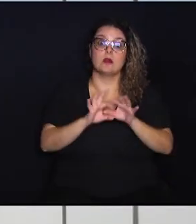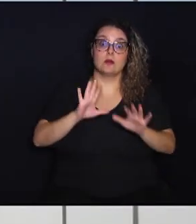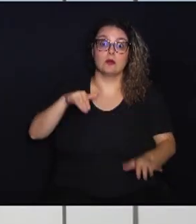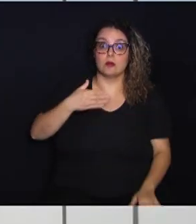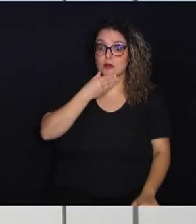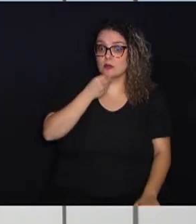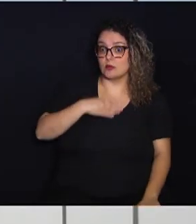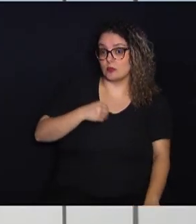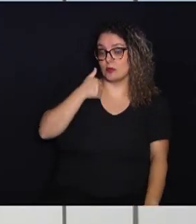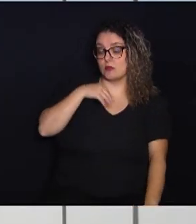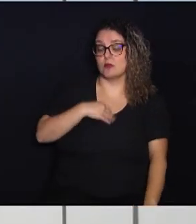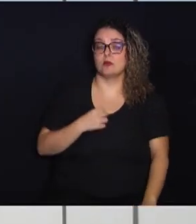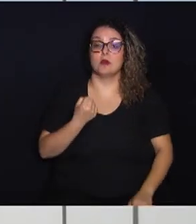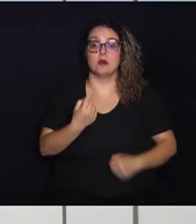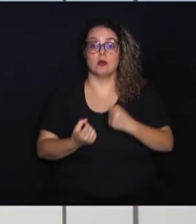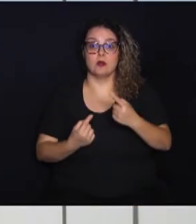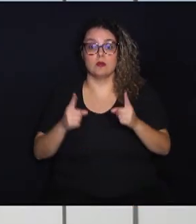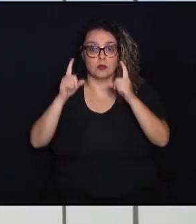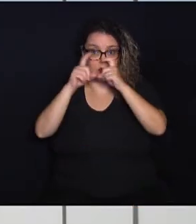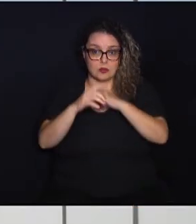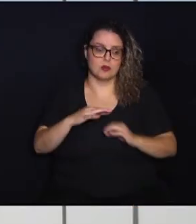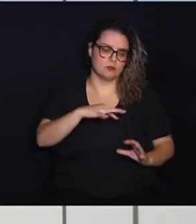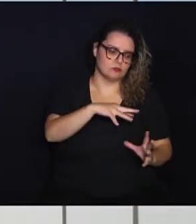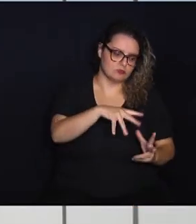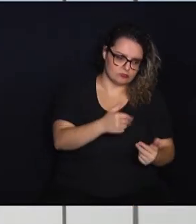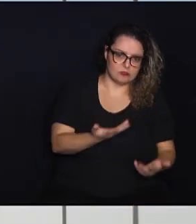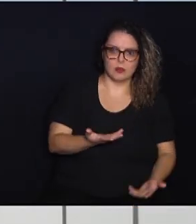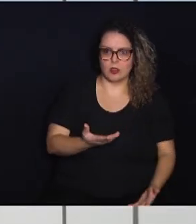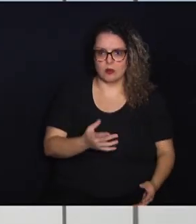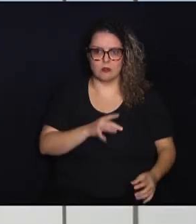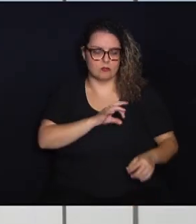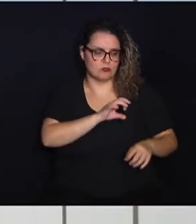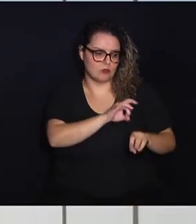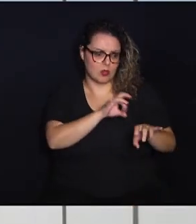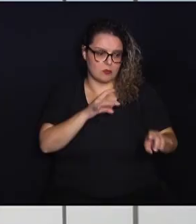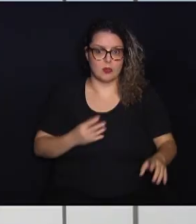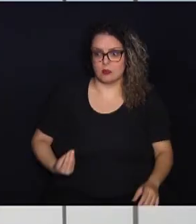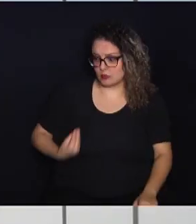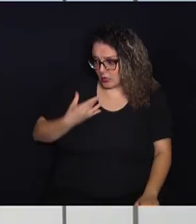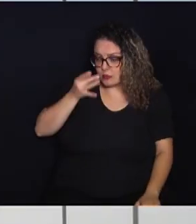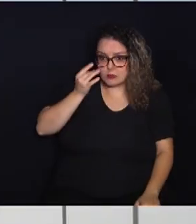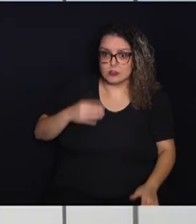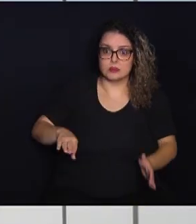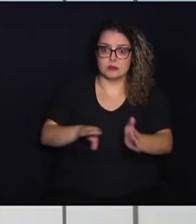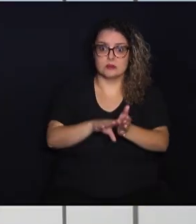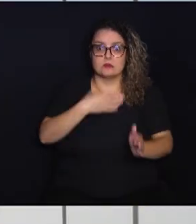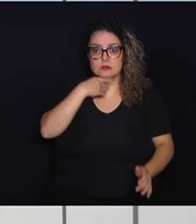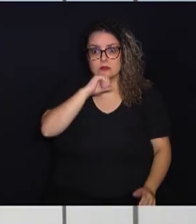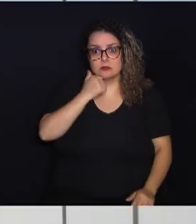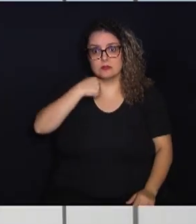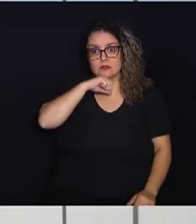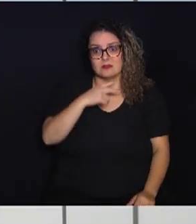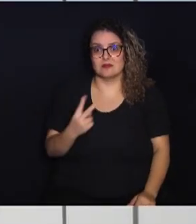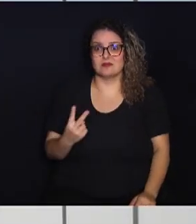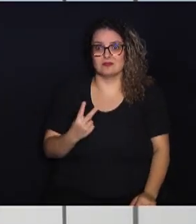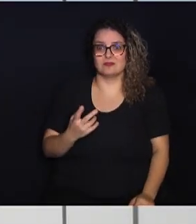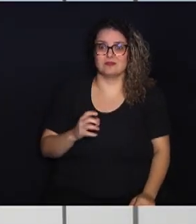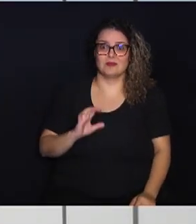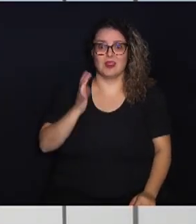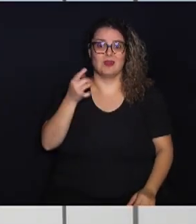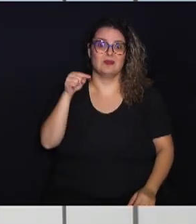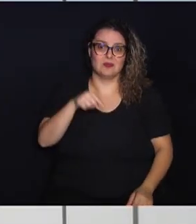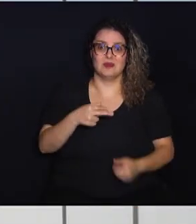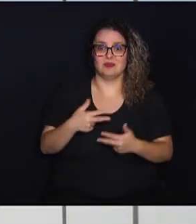filho tem alguma dificuldade, tanto no mundo online quanto no presencial, que ele chegue em você e fala: pai, mãe, aconteceu isso,